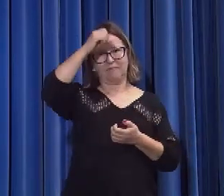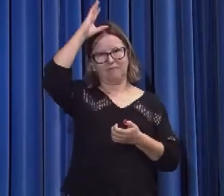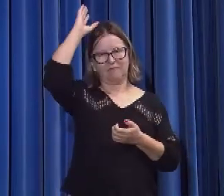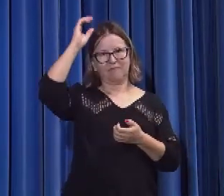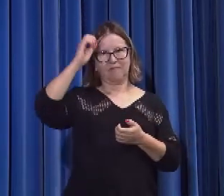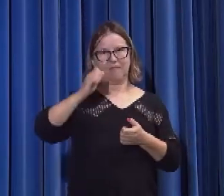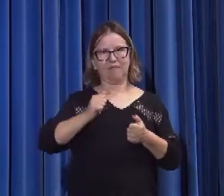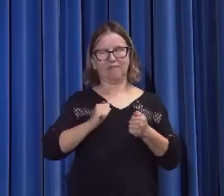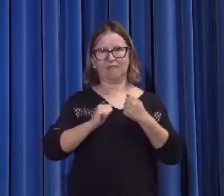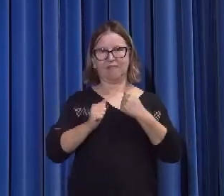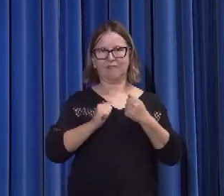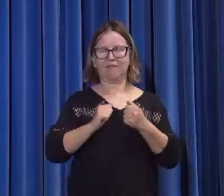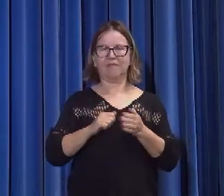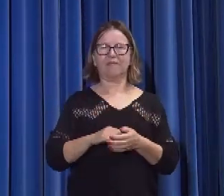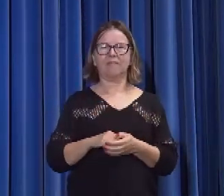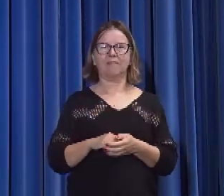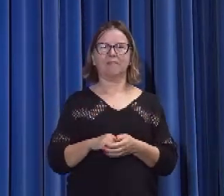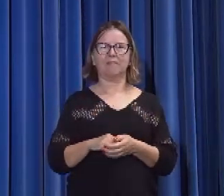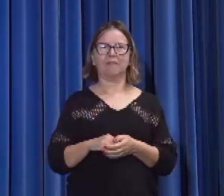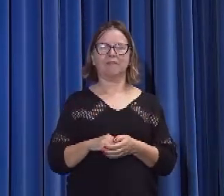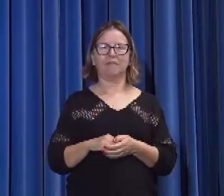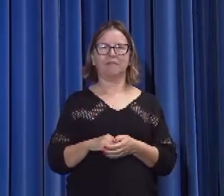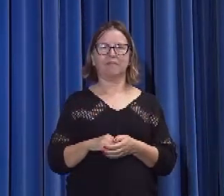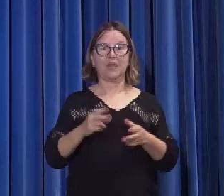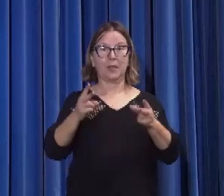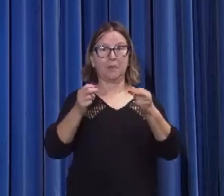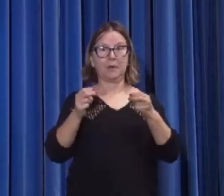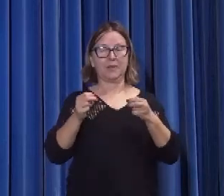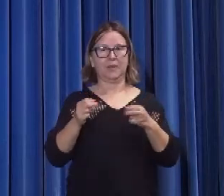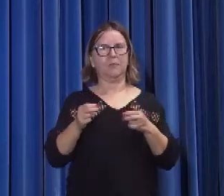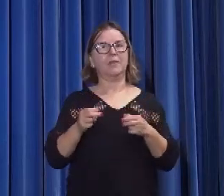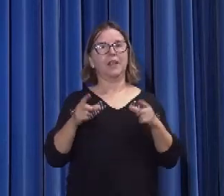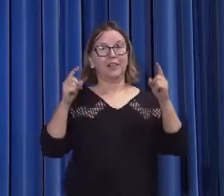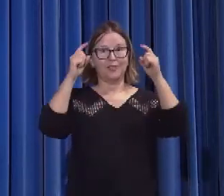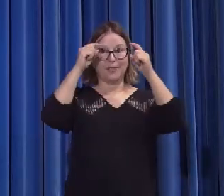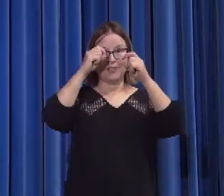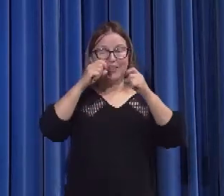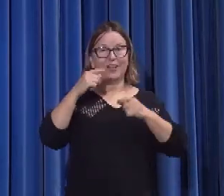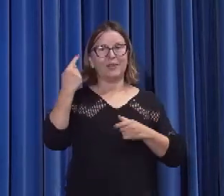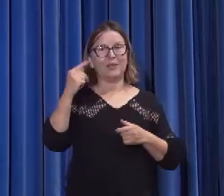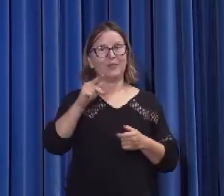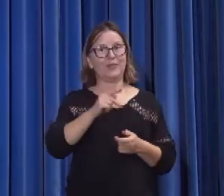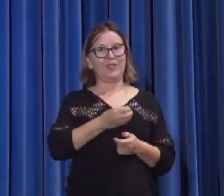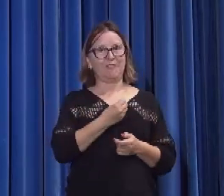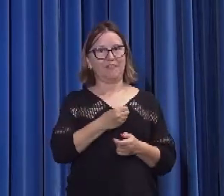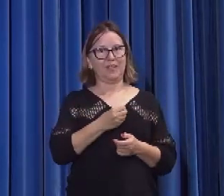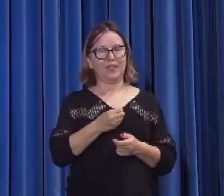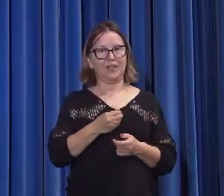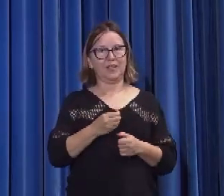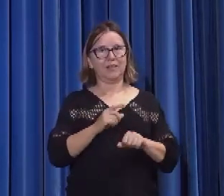Olhe para as dificuldades em sua vida como oportunidades que o Senhor preparou para você.